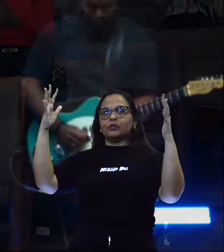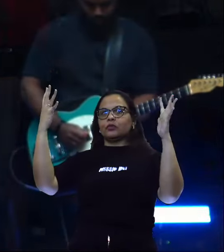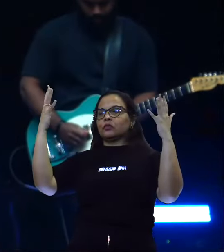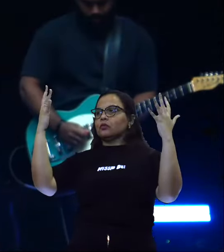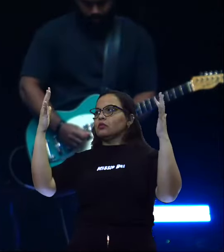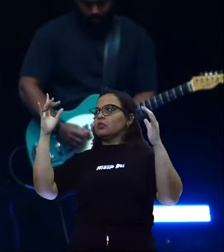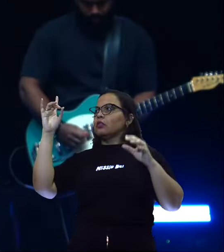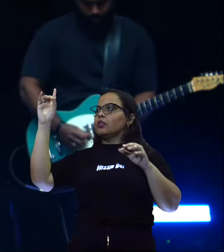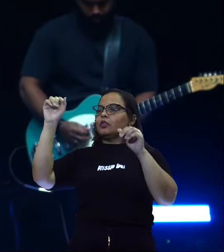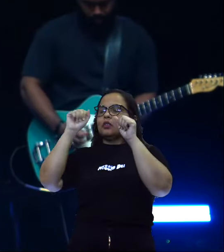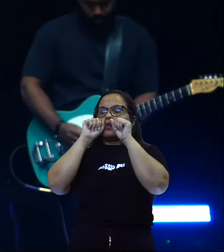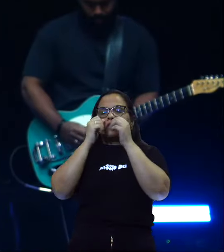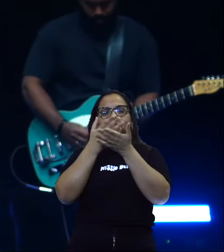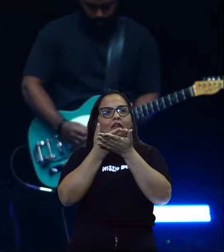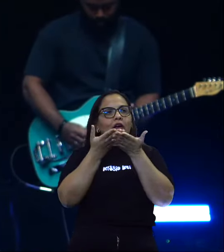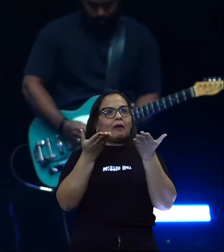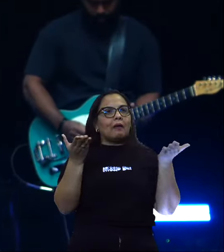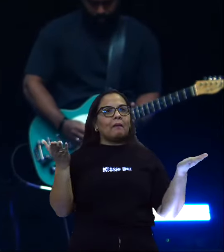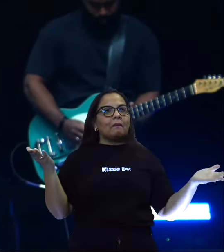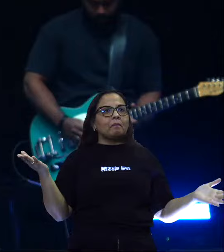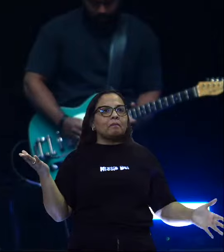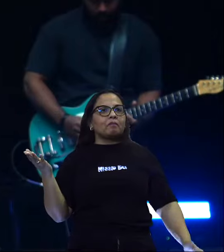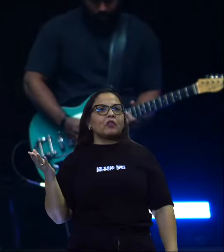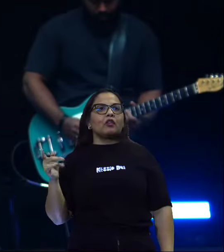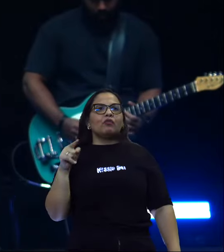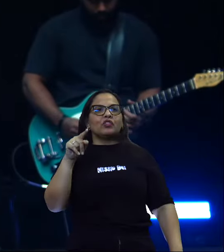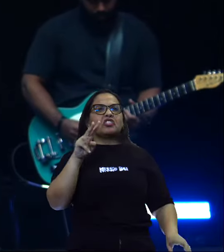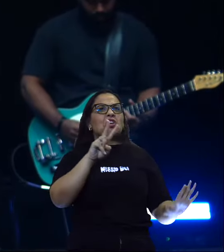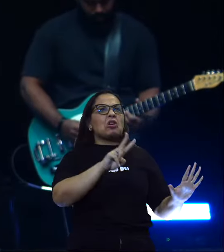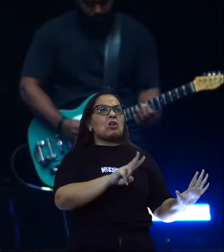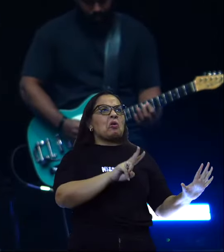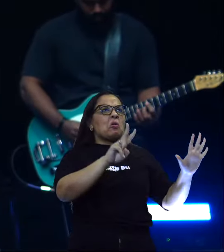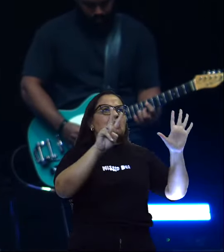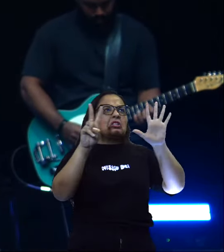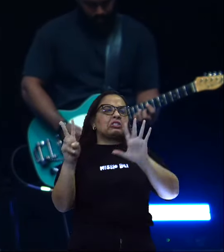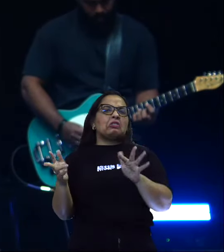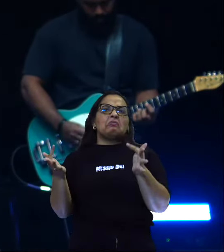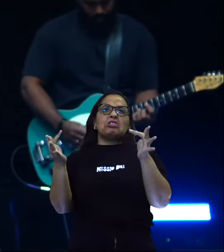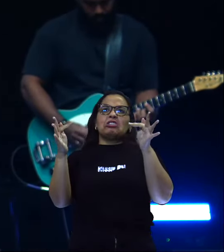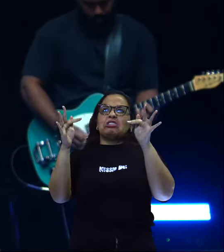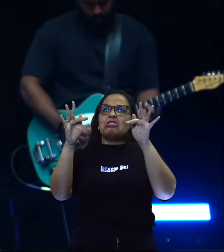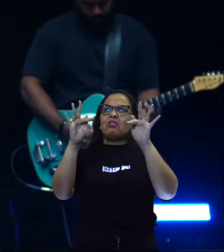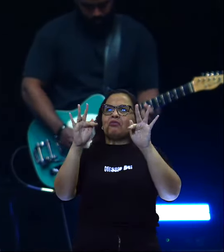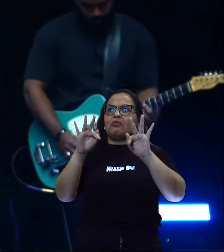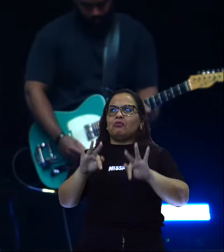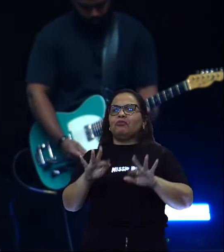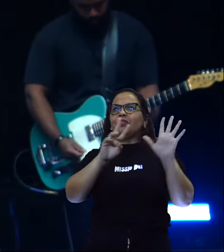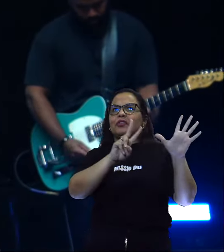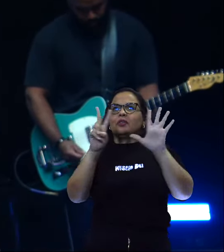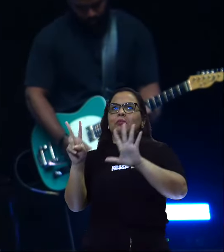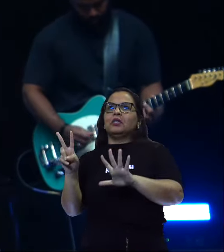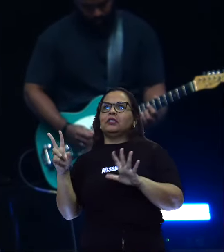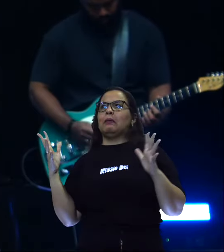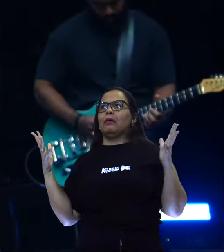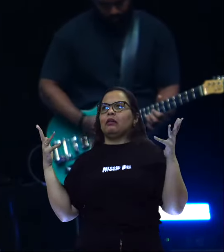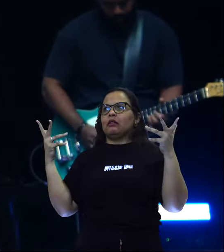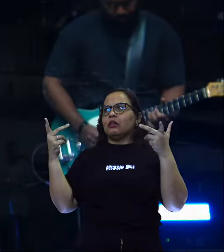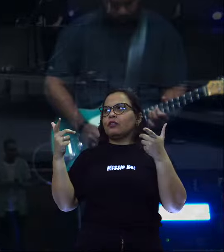Que Deus te abençoe e tenha um excelente final de semana cheio da presença do Senhor. Glória a Deus por isso.